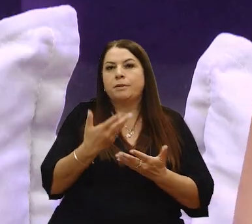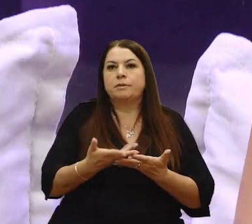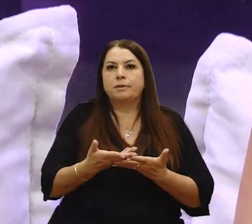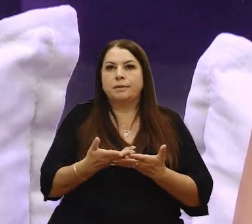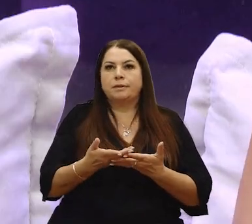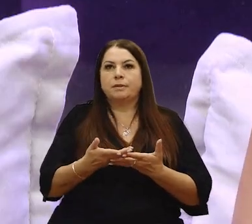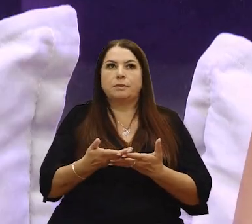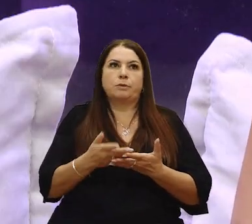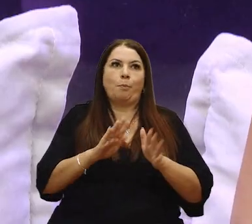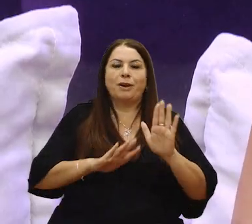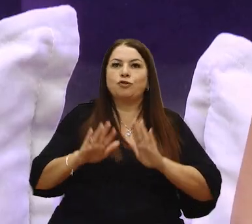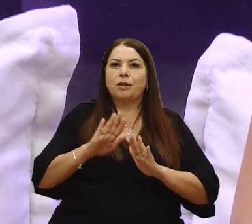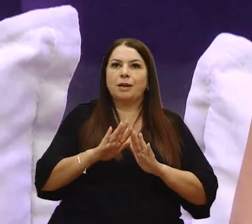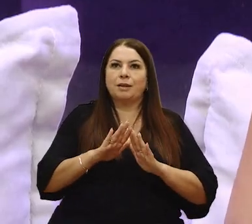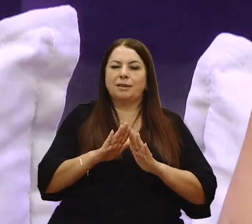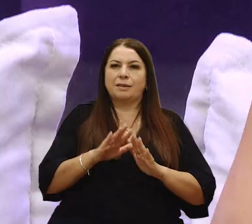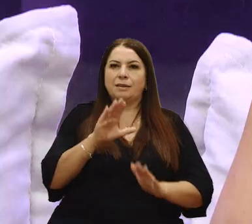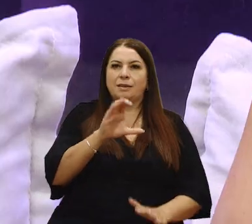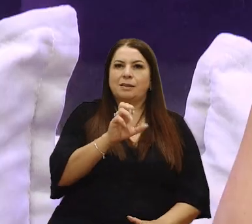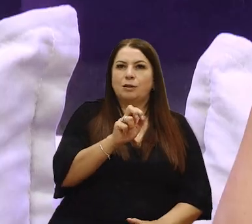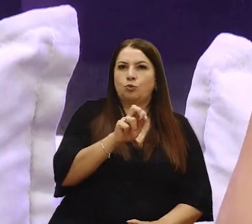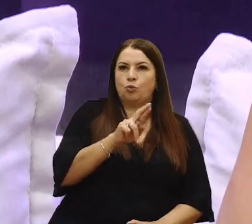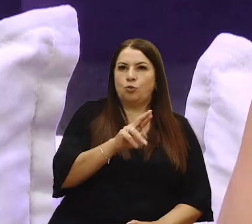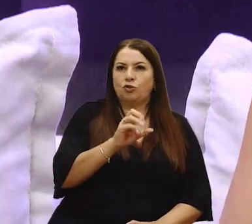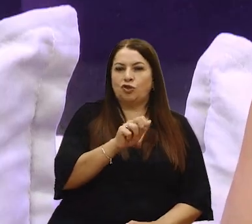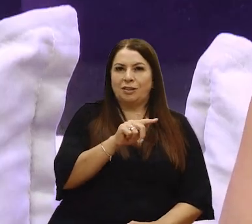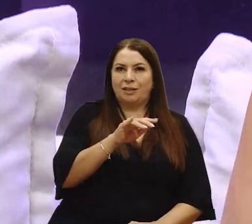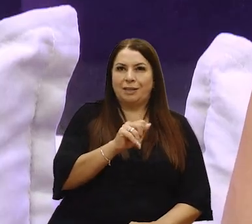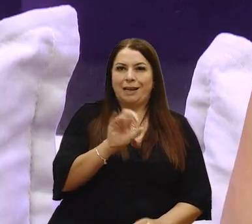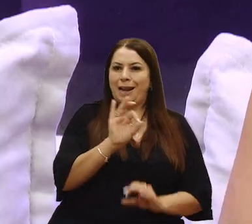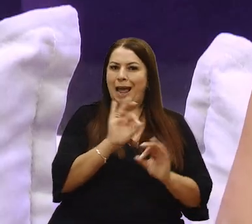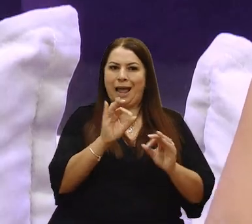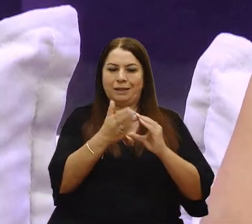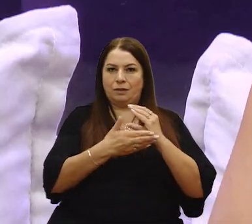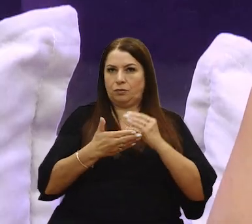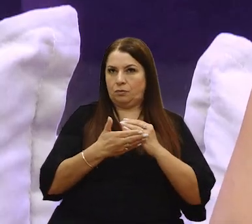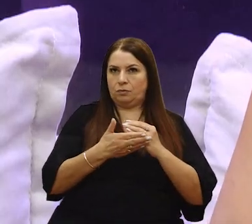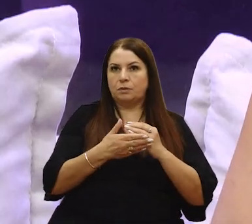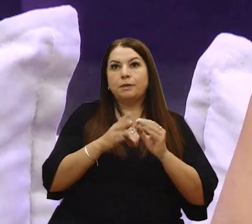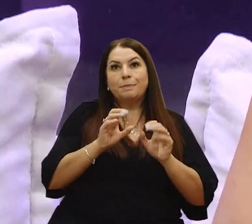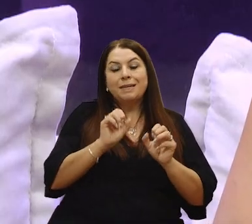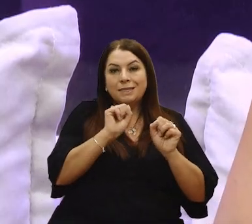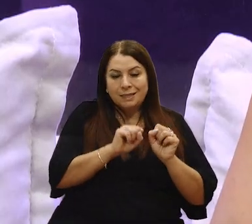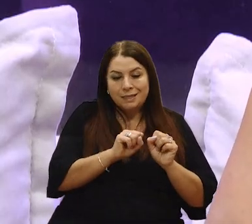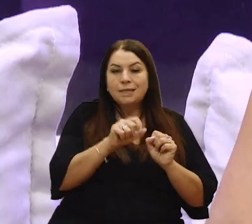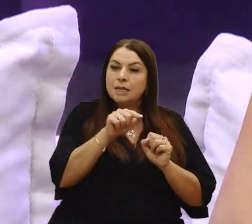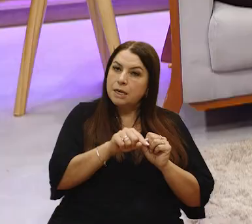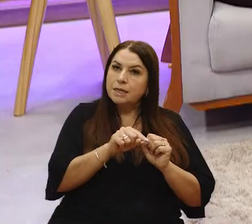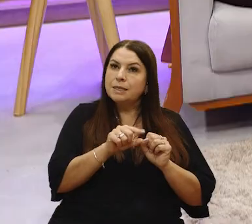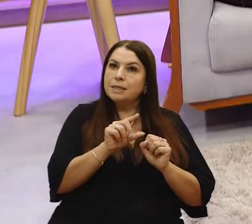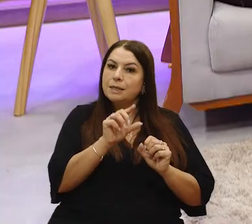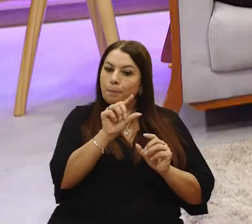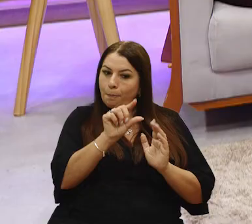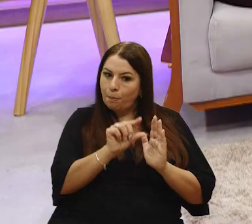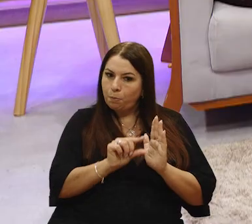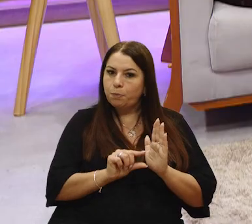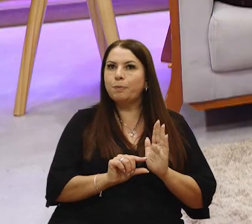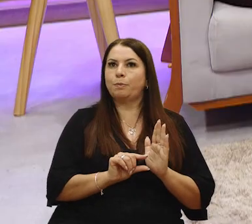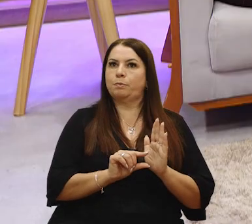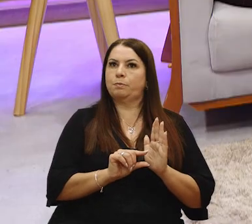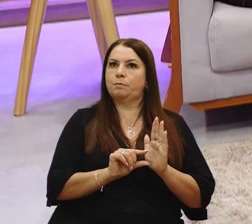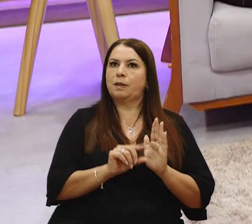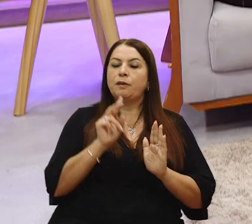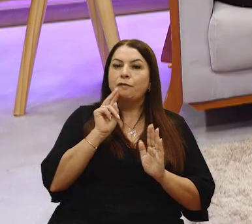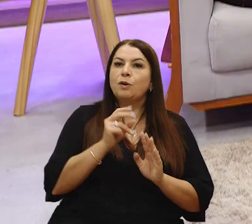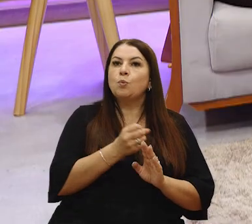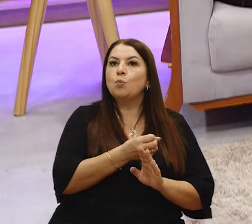acabam piorando ali a questão do lipedema também, né? Eu tinha um sobrepeso muito grande quando eu comecei o tratamento e eu ainda tenho mais o fator